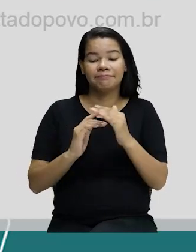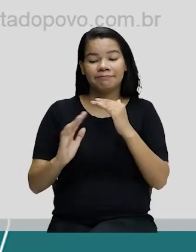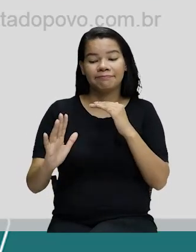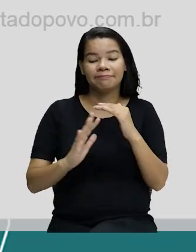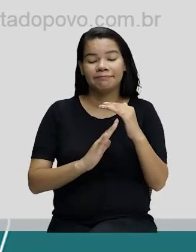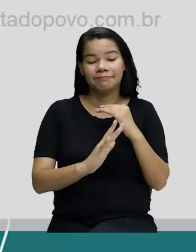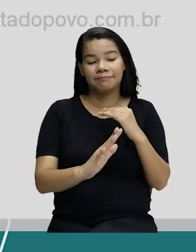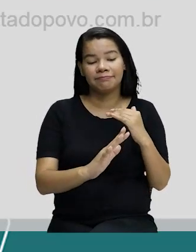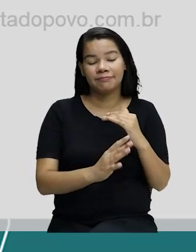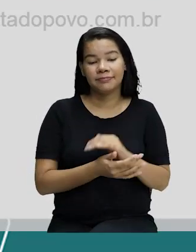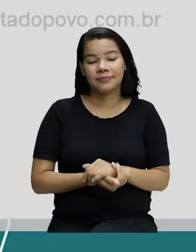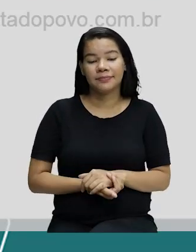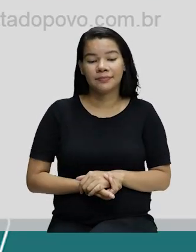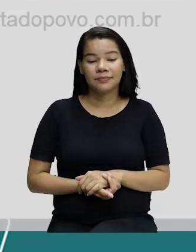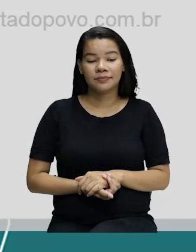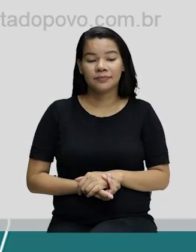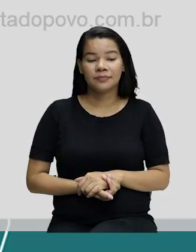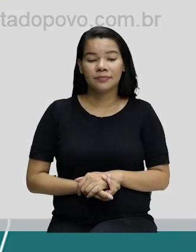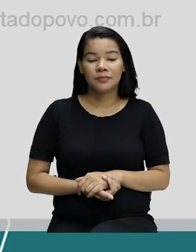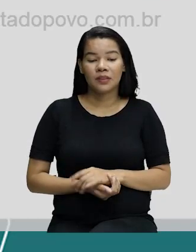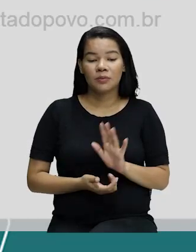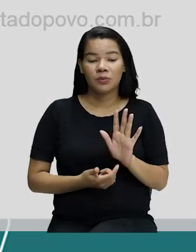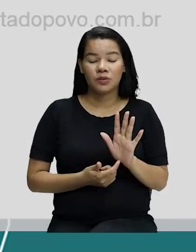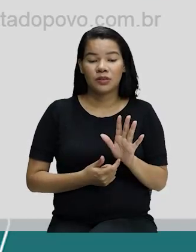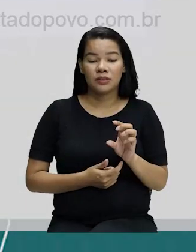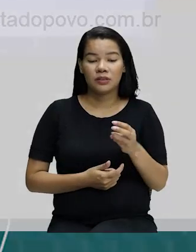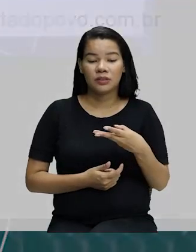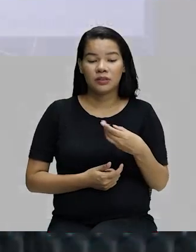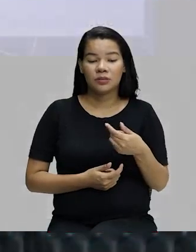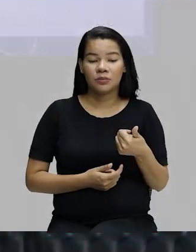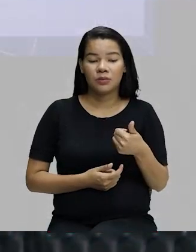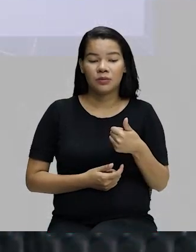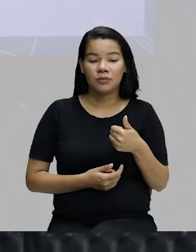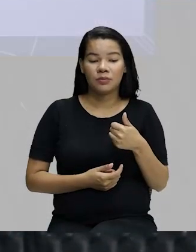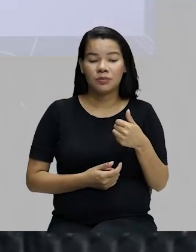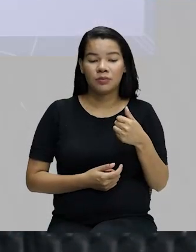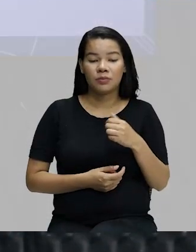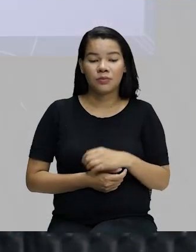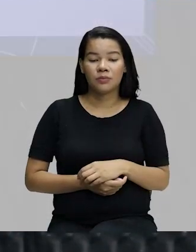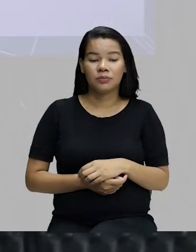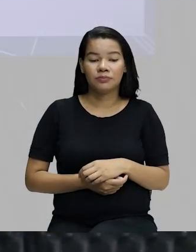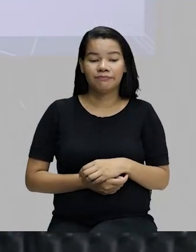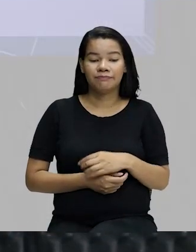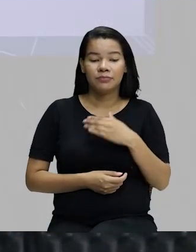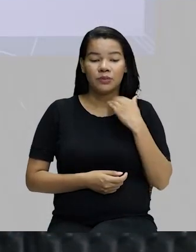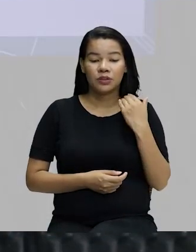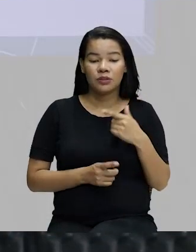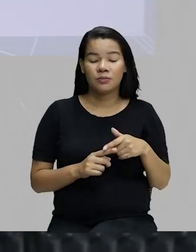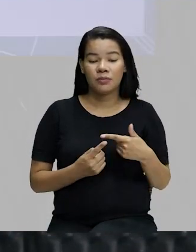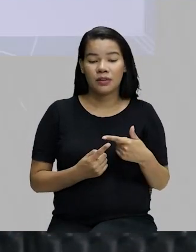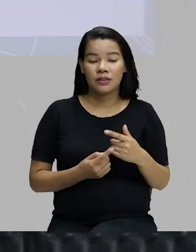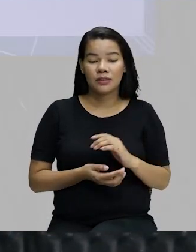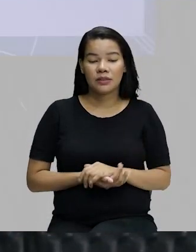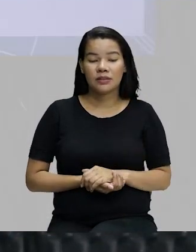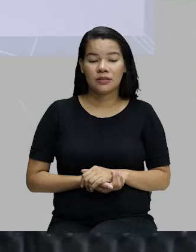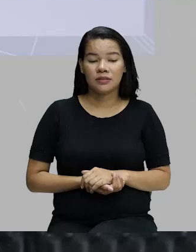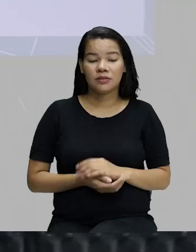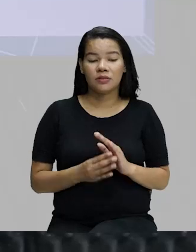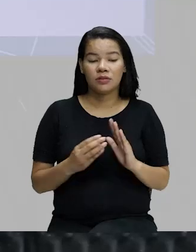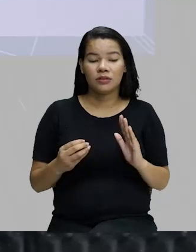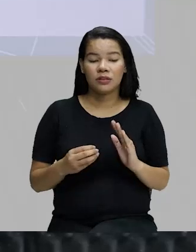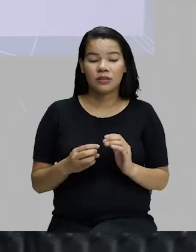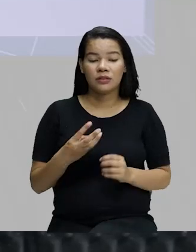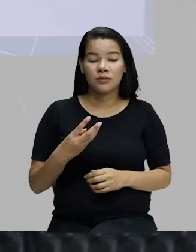relatórios oficiais apontaram 31 mortes, mas segundo a ONU, 3.940 pessoas morreram de